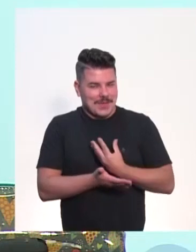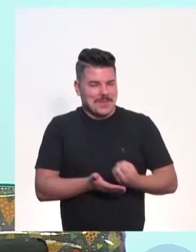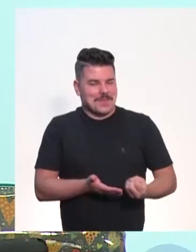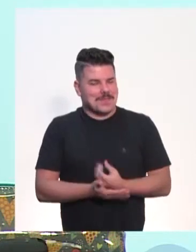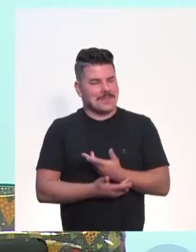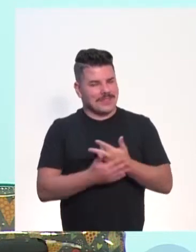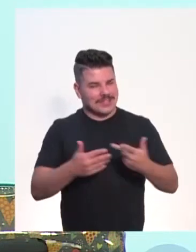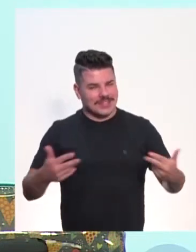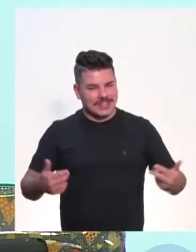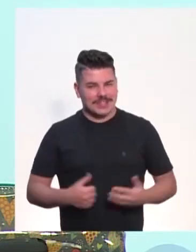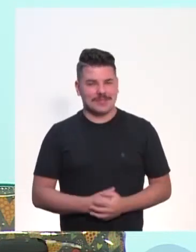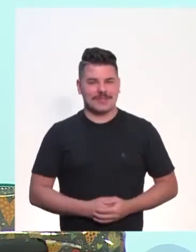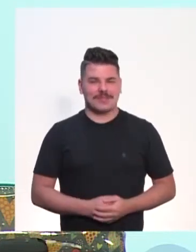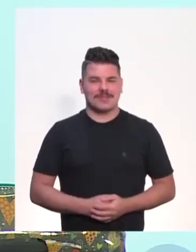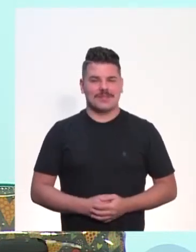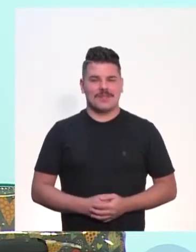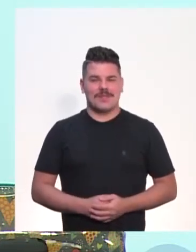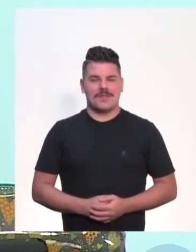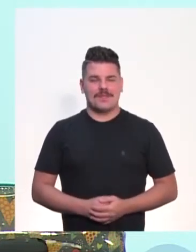muita gente aqui